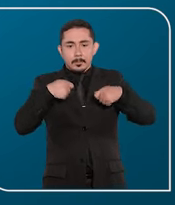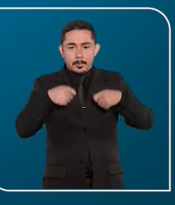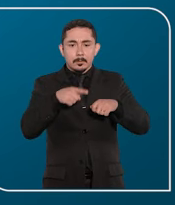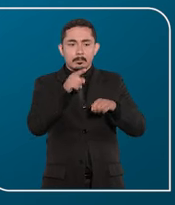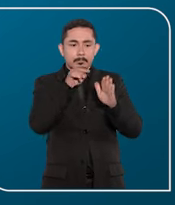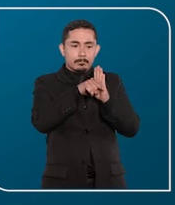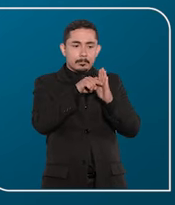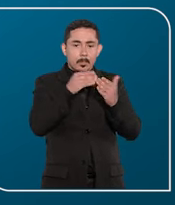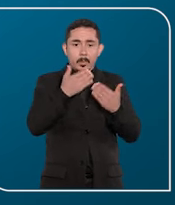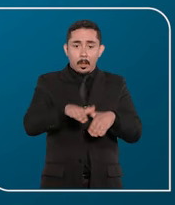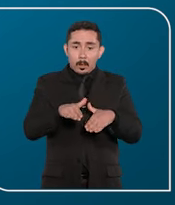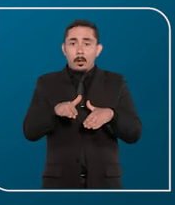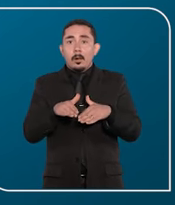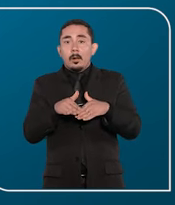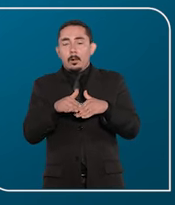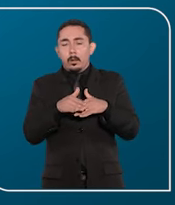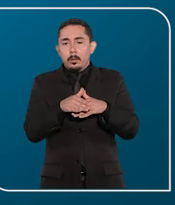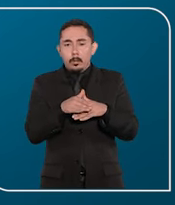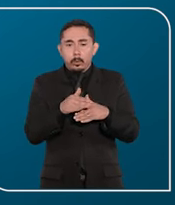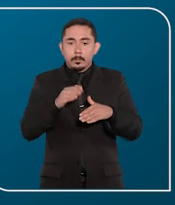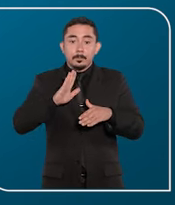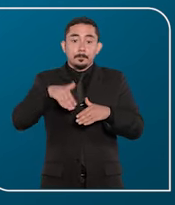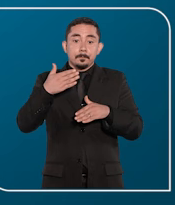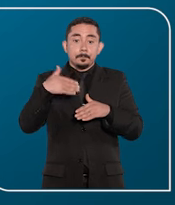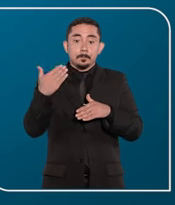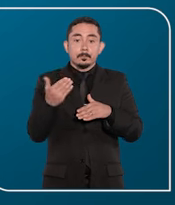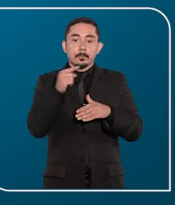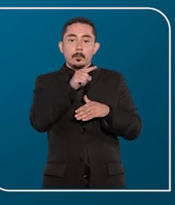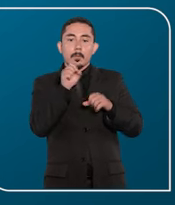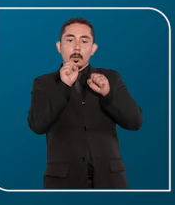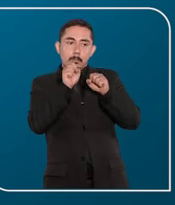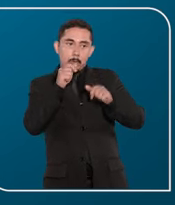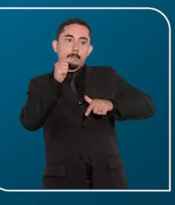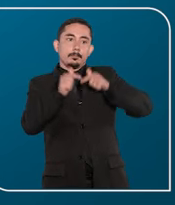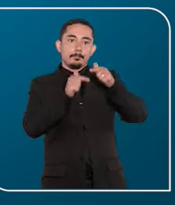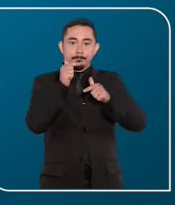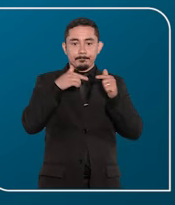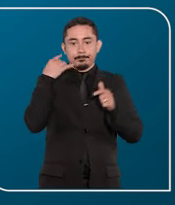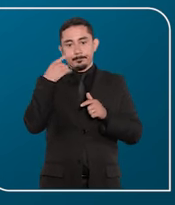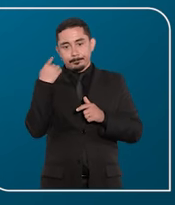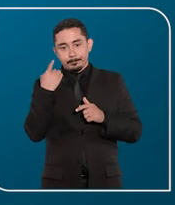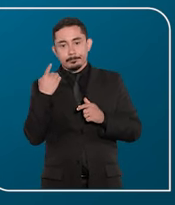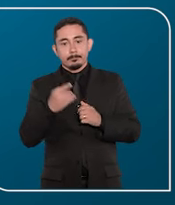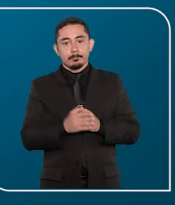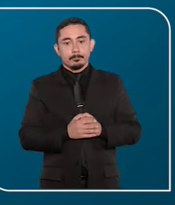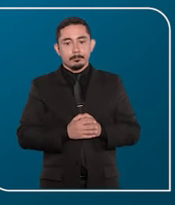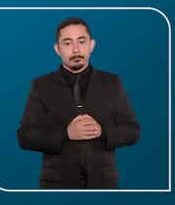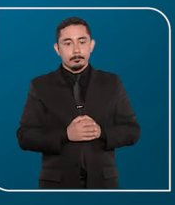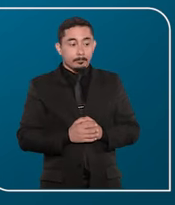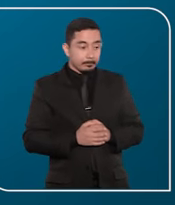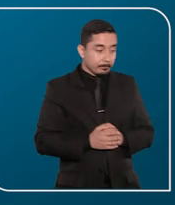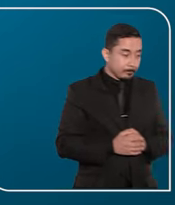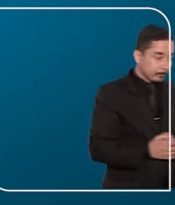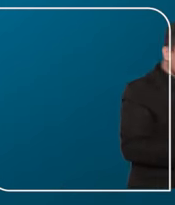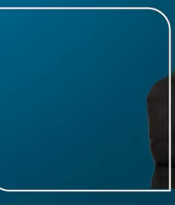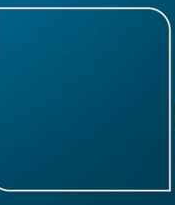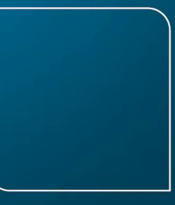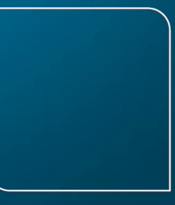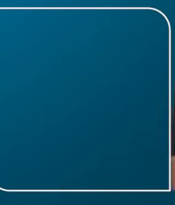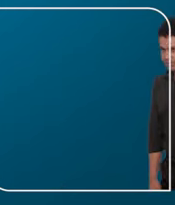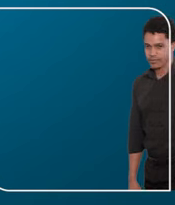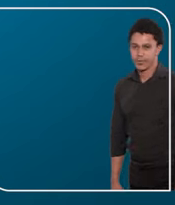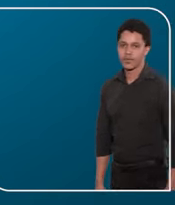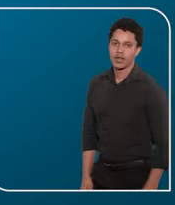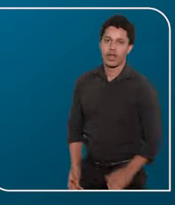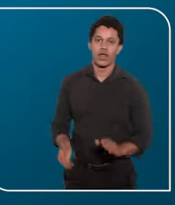ordem para que aí sim possa exercer a sua advocacia. Tá? E aí até aqui eu já vou passar para o